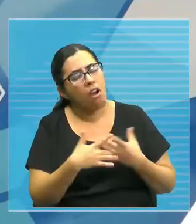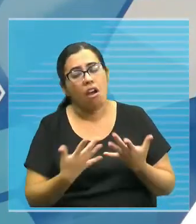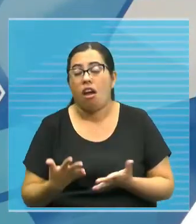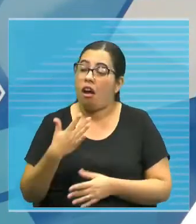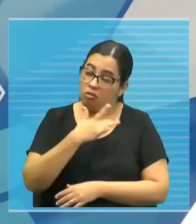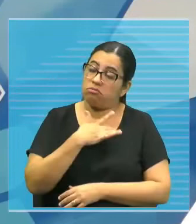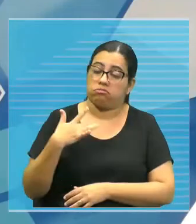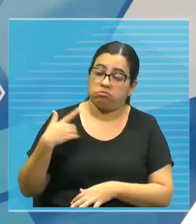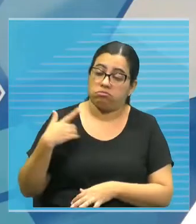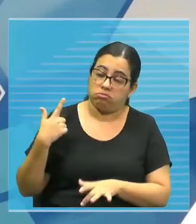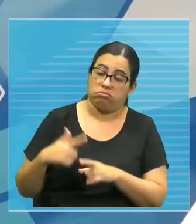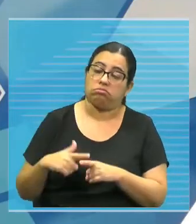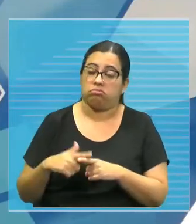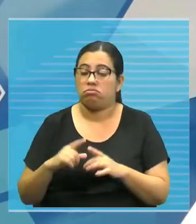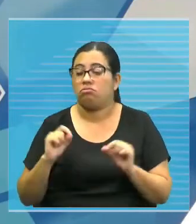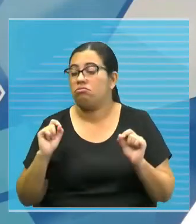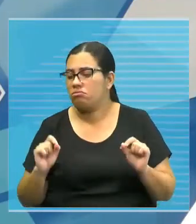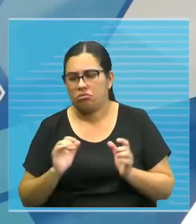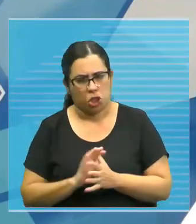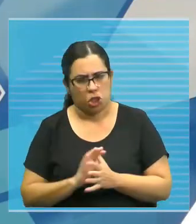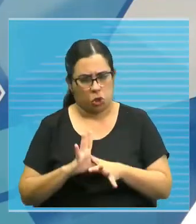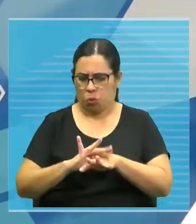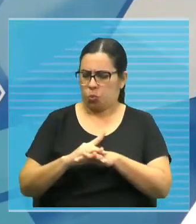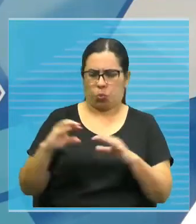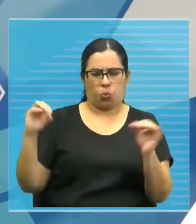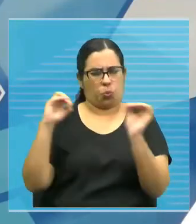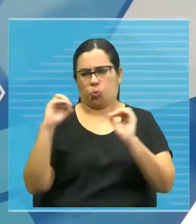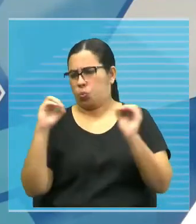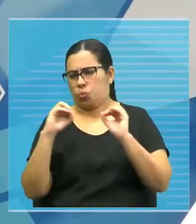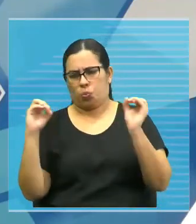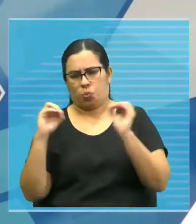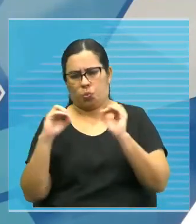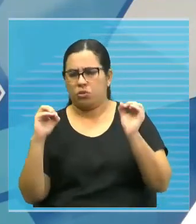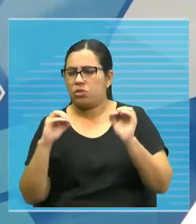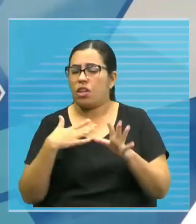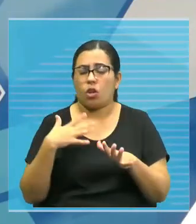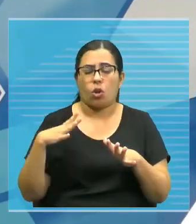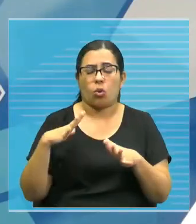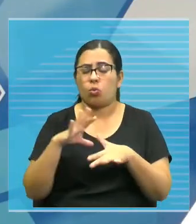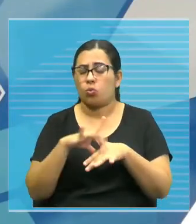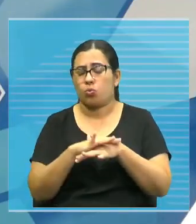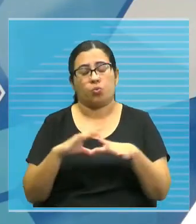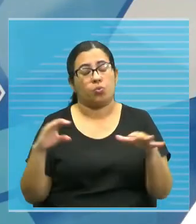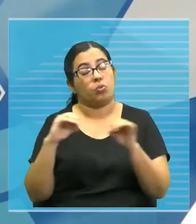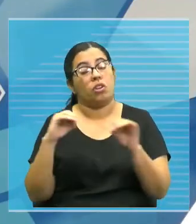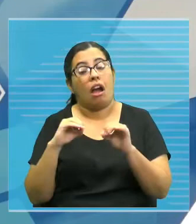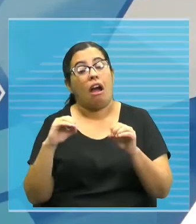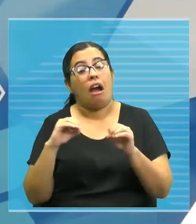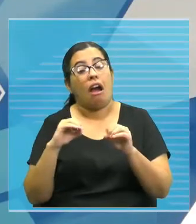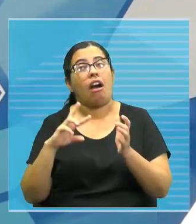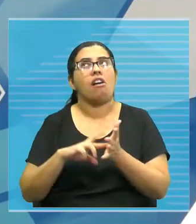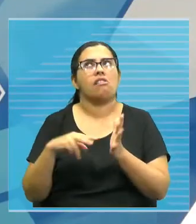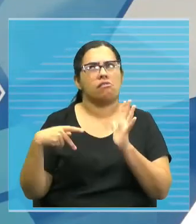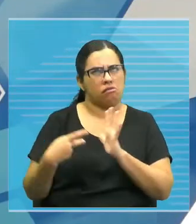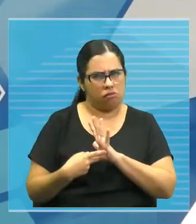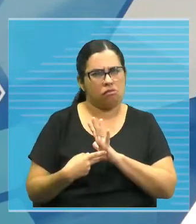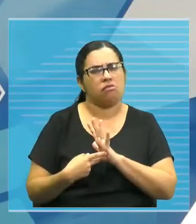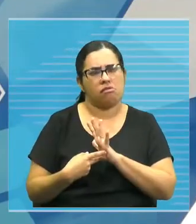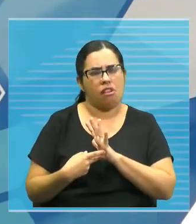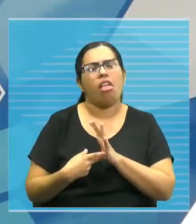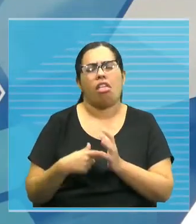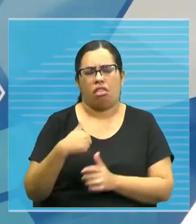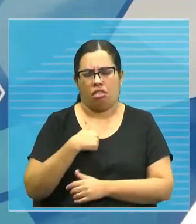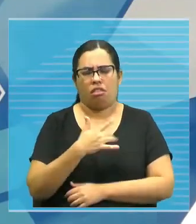porque eu não estou doente. Então, se eu não estou doente, significa que eu estou